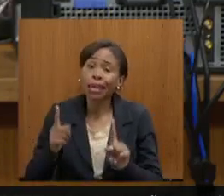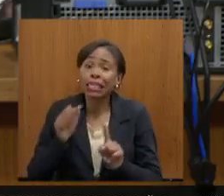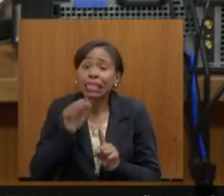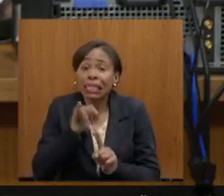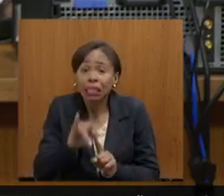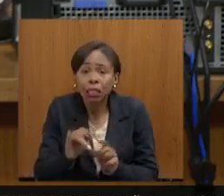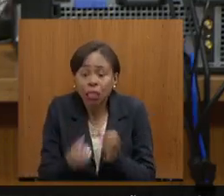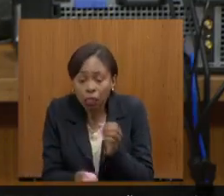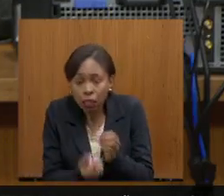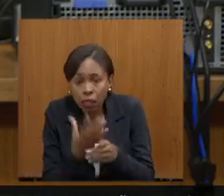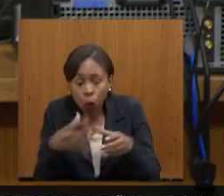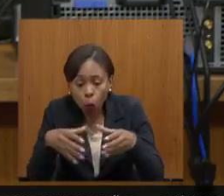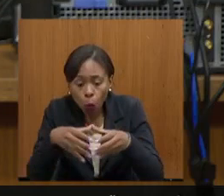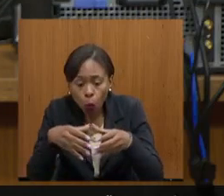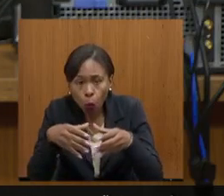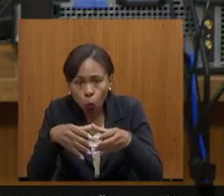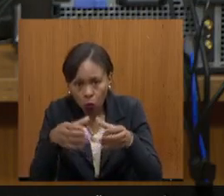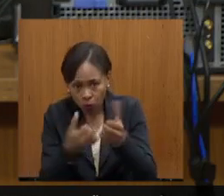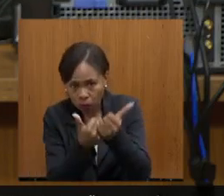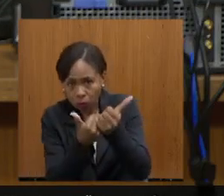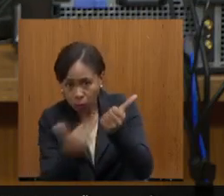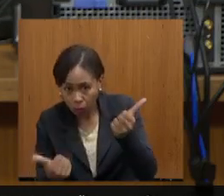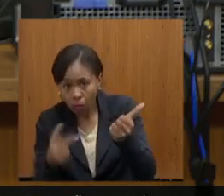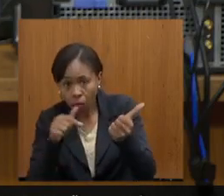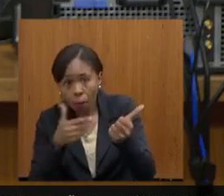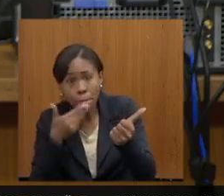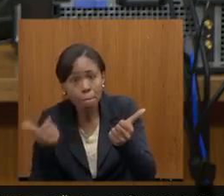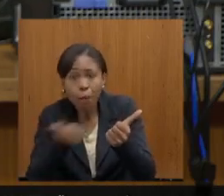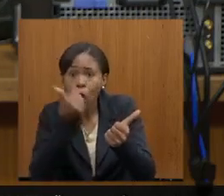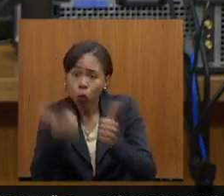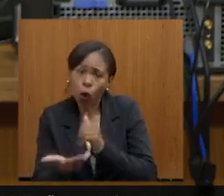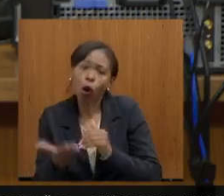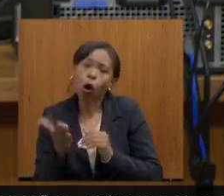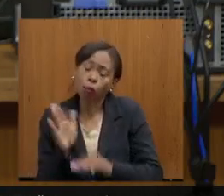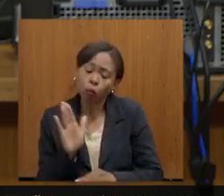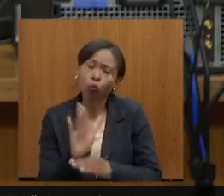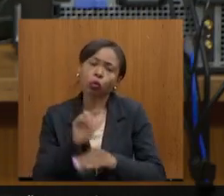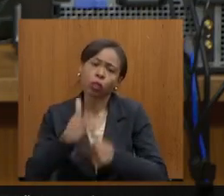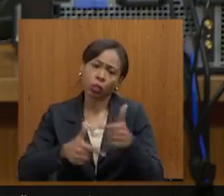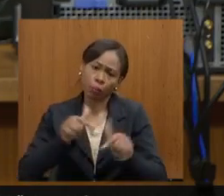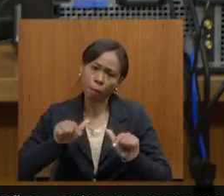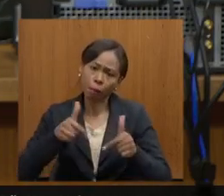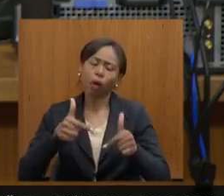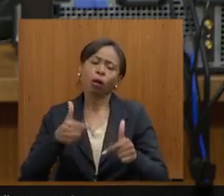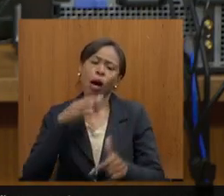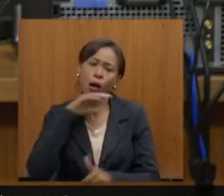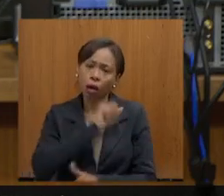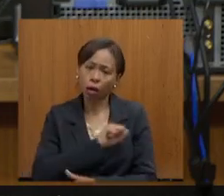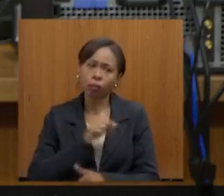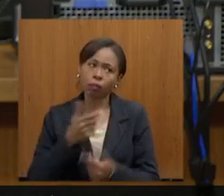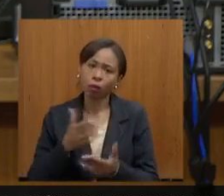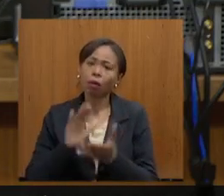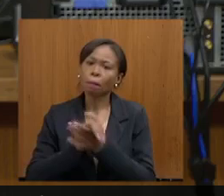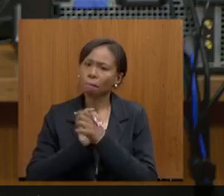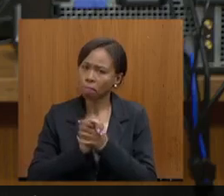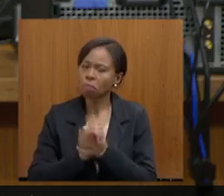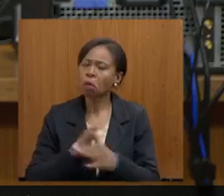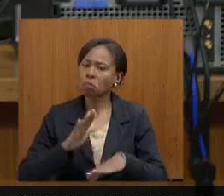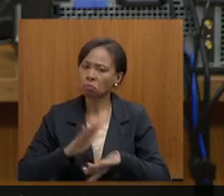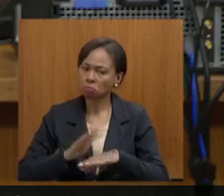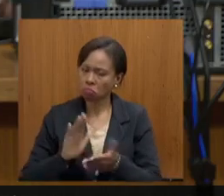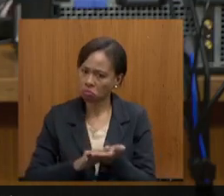tem uma diretoria nesse sentido facilitaria muito nosso trabalho é isso e parabéns aí porque a gente vê que realmente